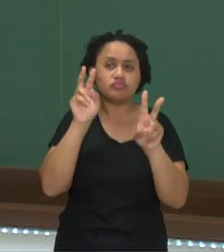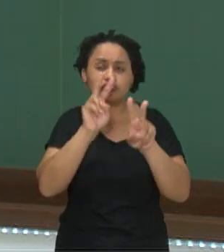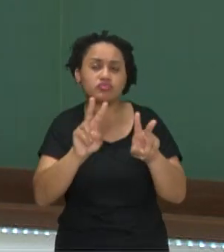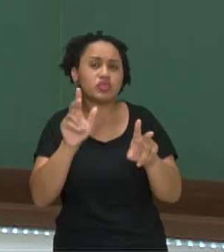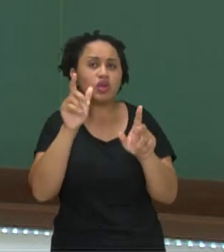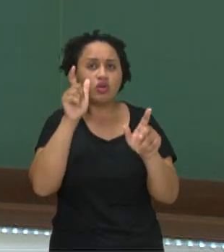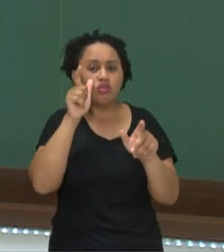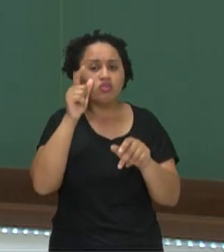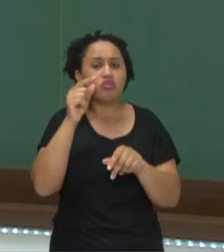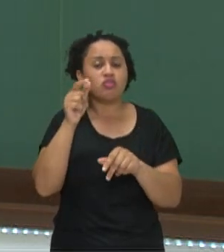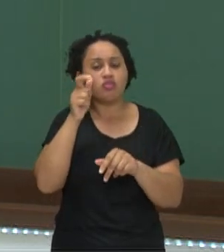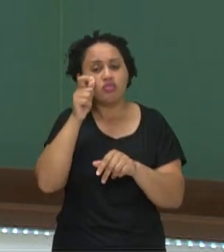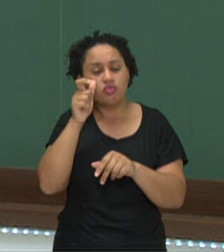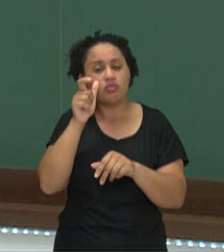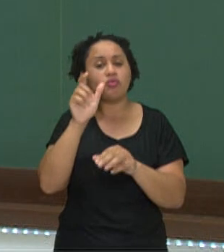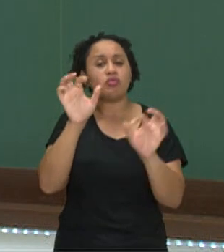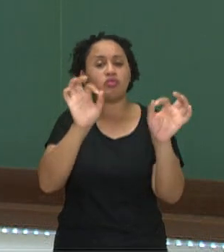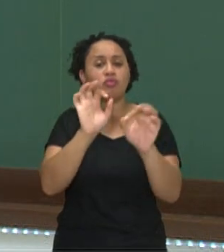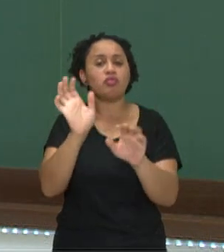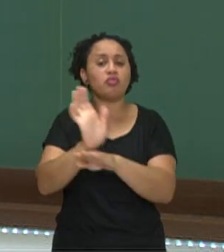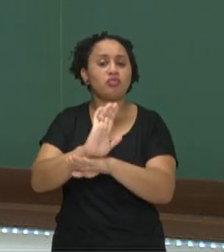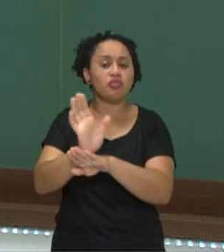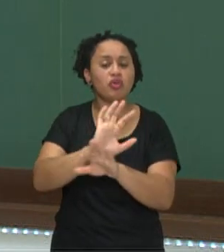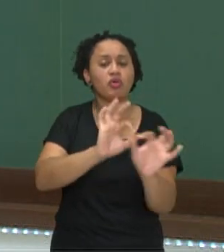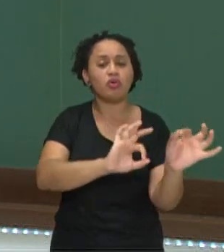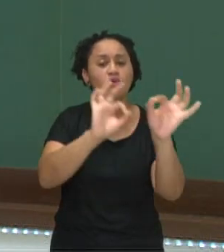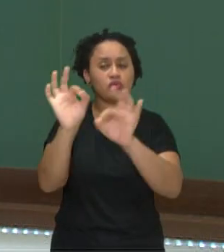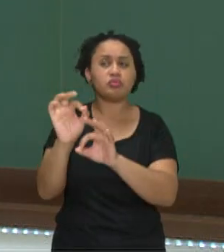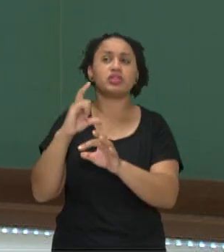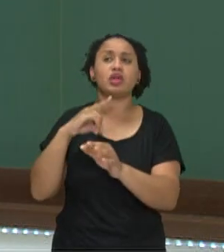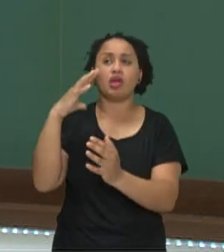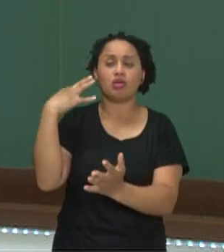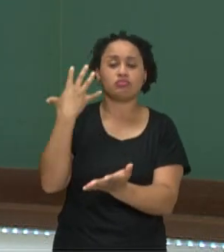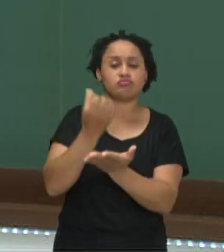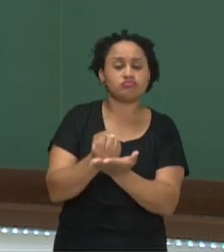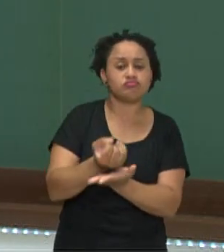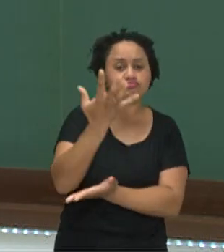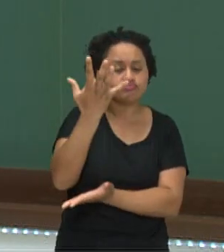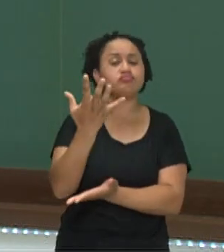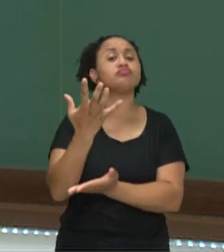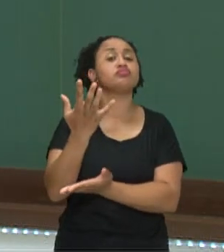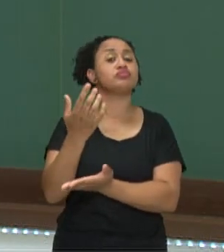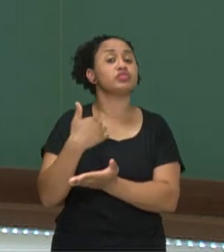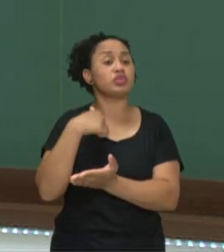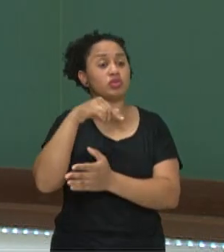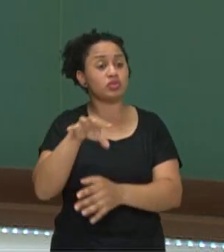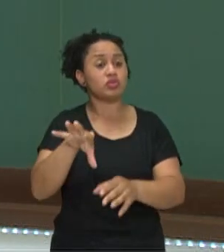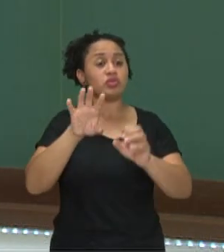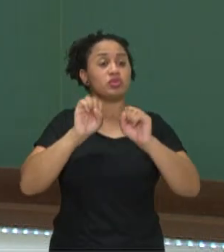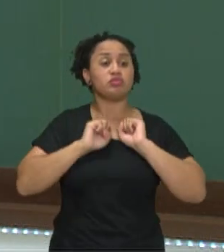de filme, trago uma música, né? Um podcast, a retenção ela